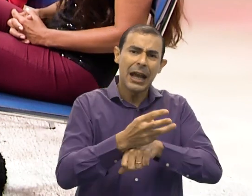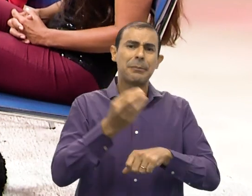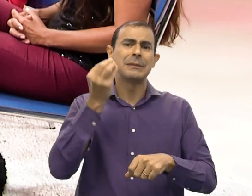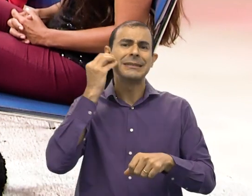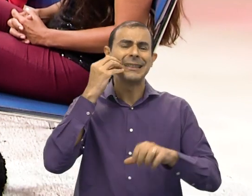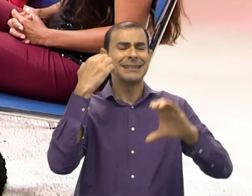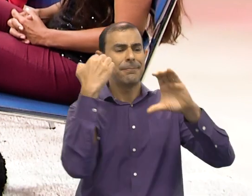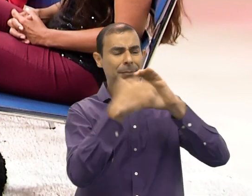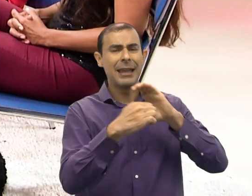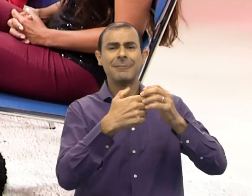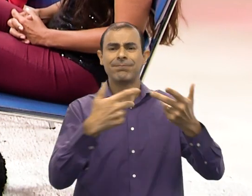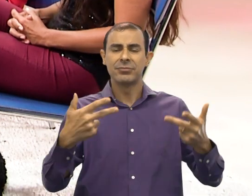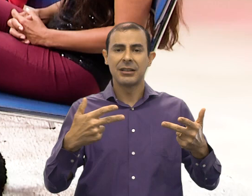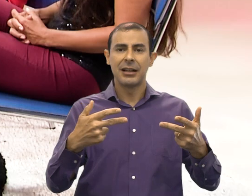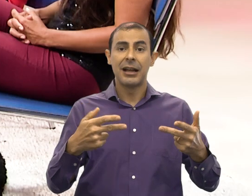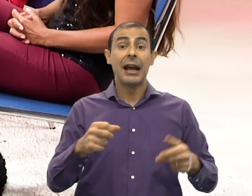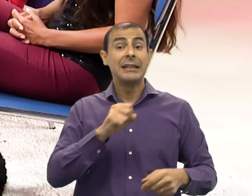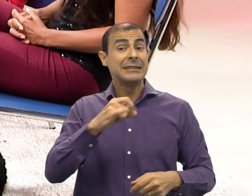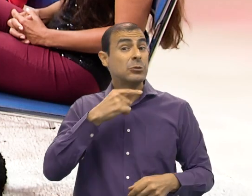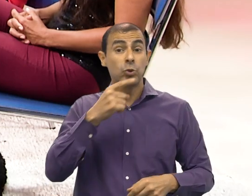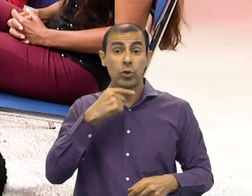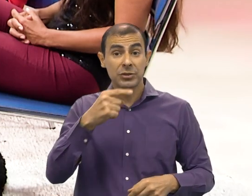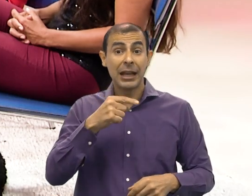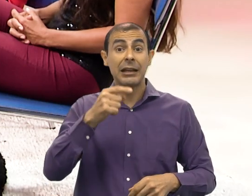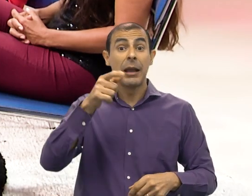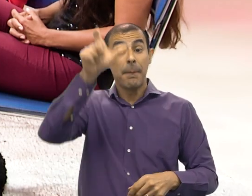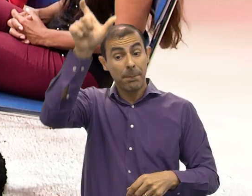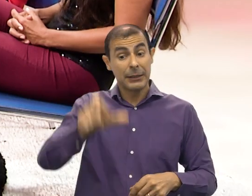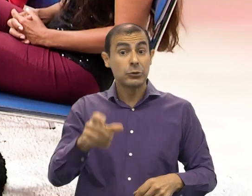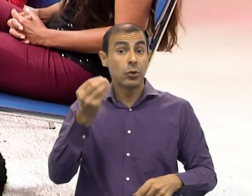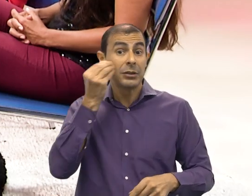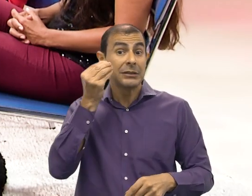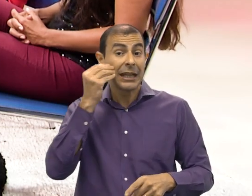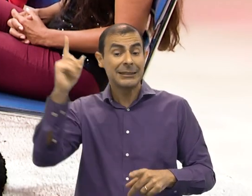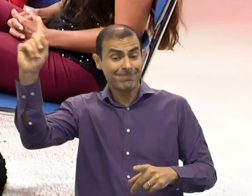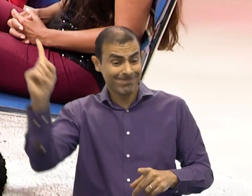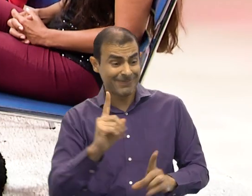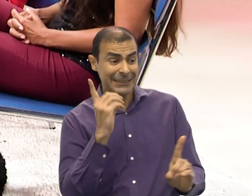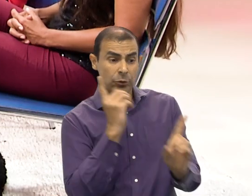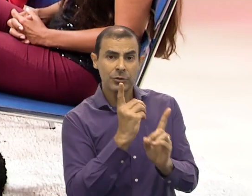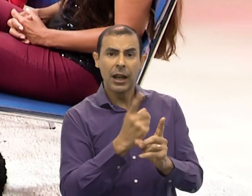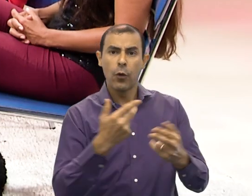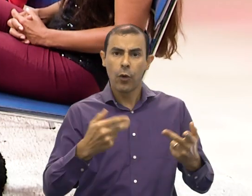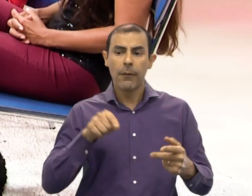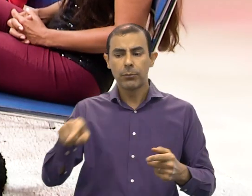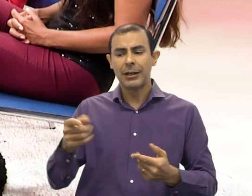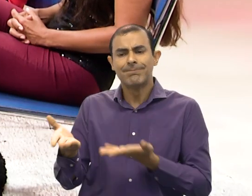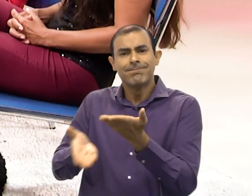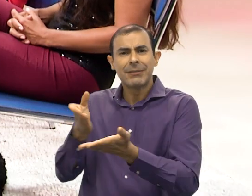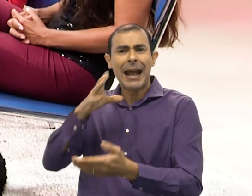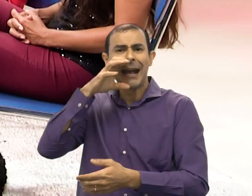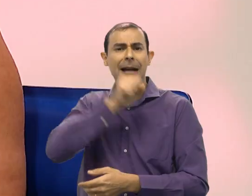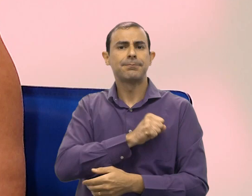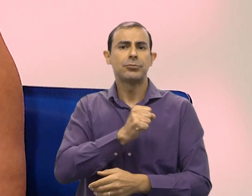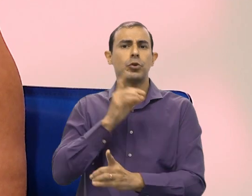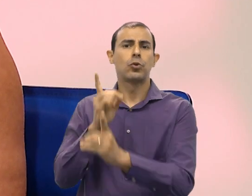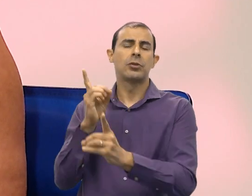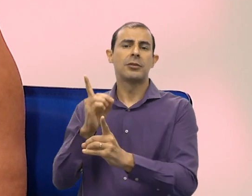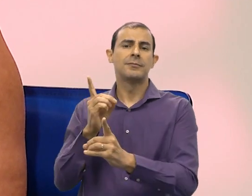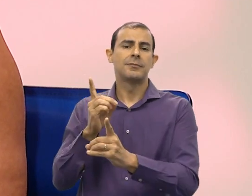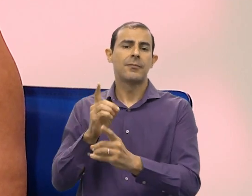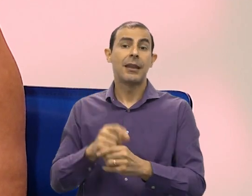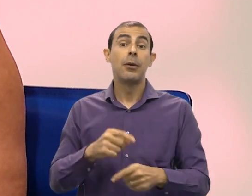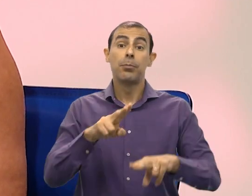tudo que você imaginar ele tenta. Não deu, ele pede ajuda para a gente corre atrás, tenta fazer o máximo para que esse paciente tenha resposta